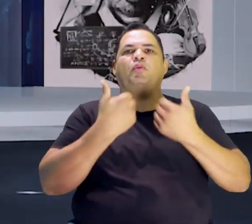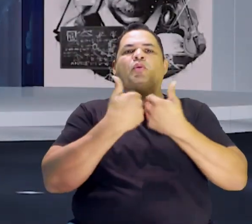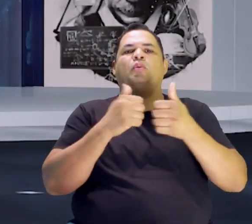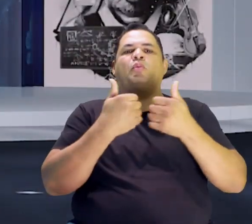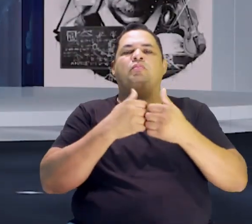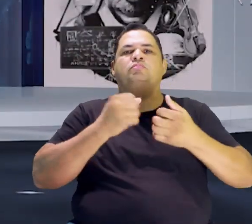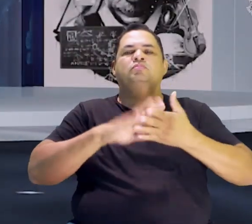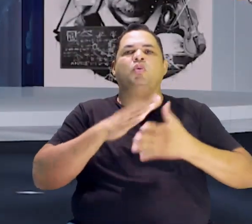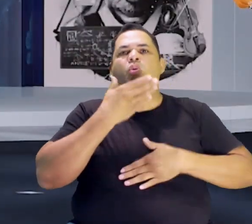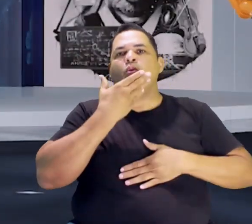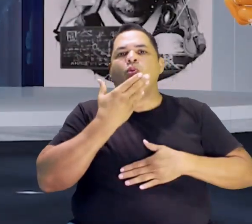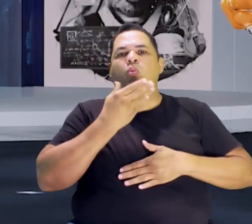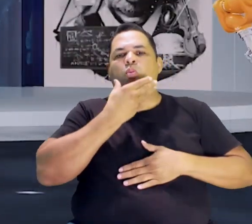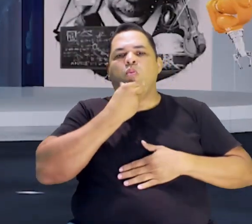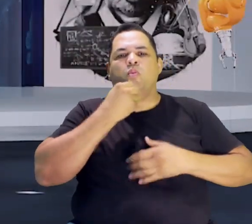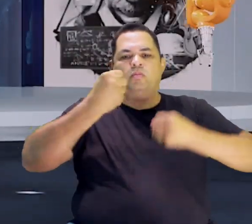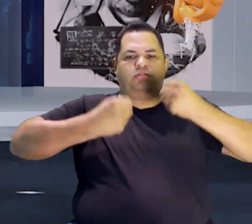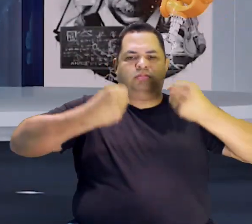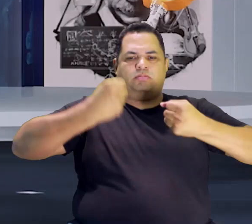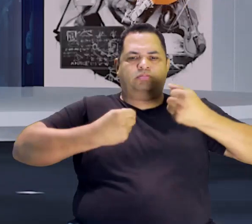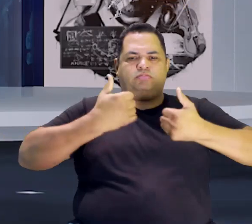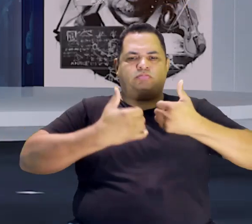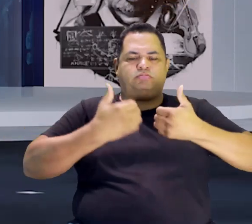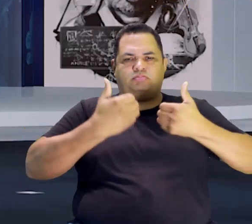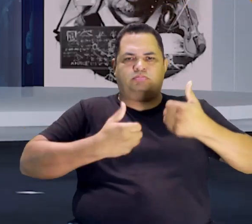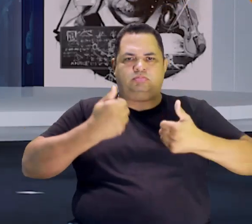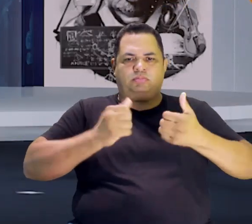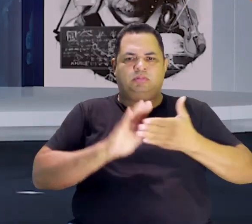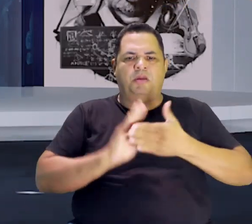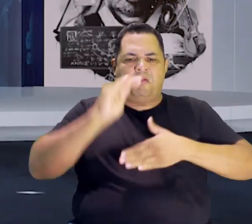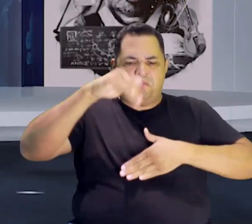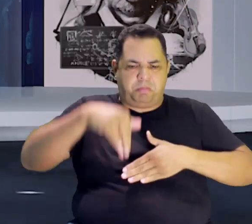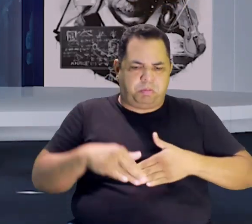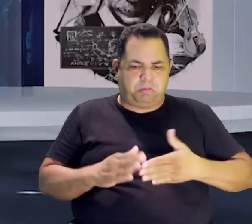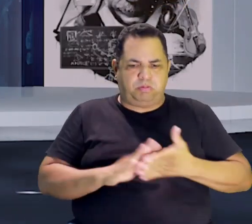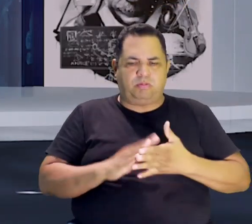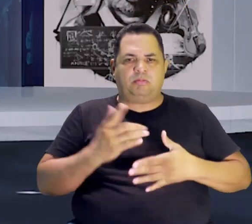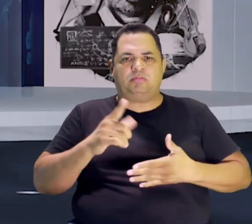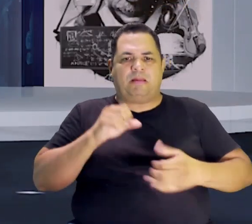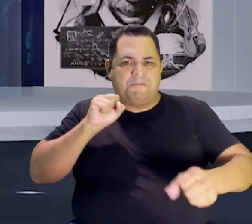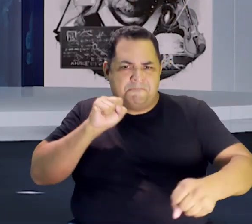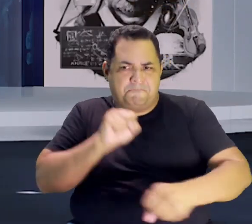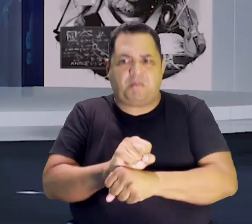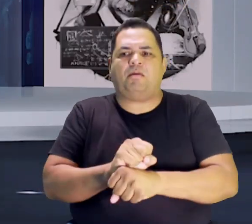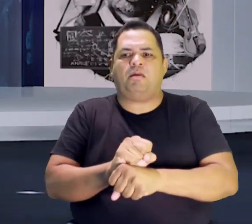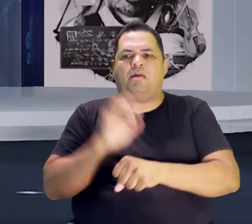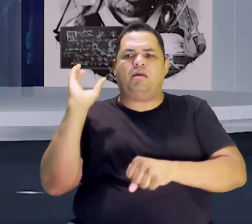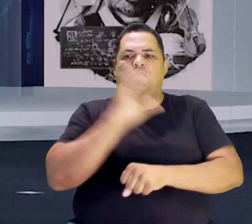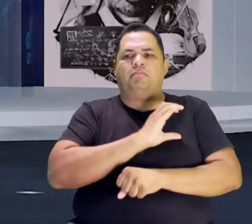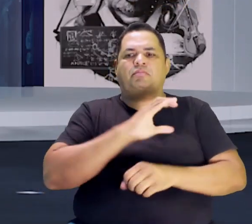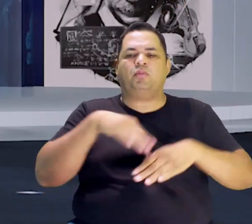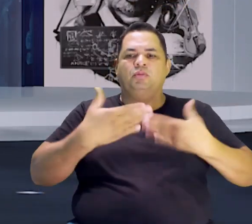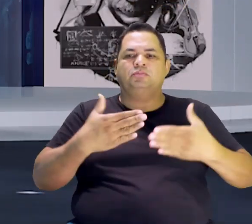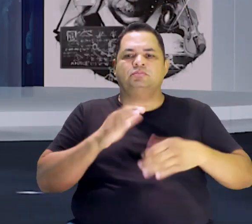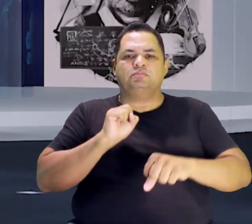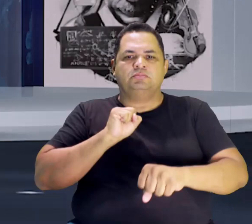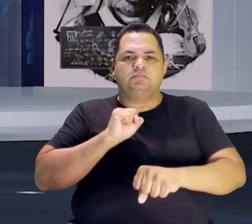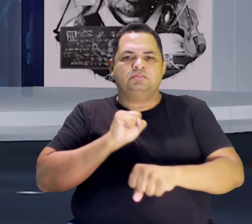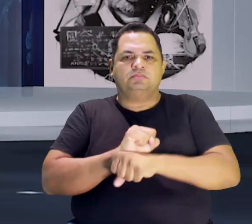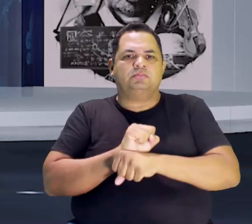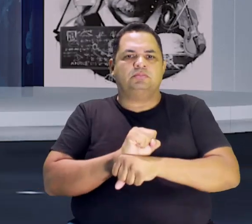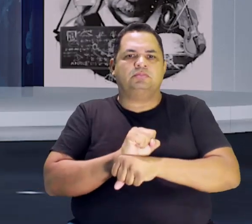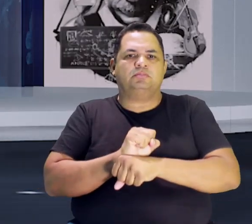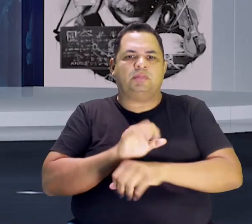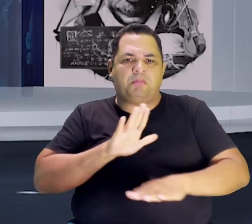o motorista, por algum motivo, né, um buraco, um animal, ele tem que dar uma freada muito forte. Quando ele freia, a gente